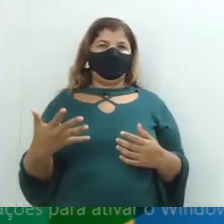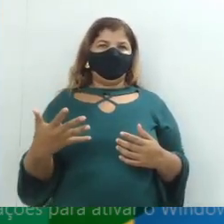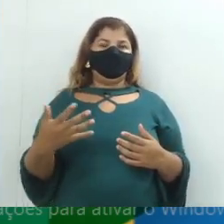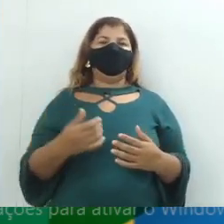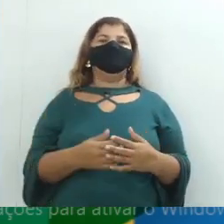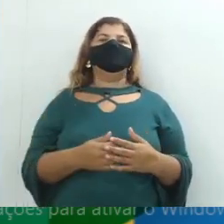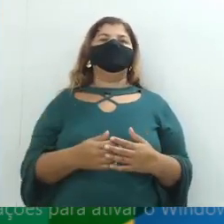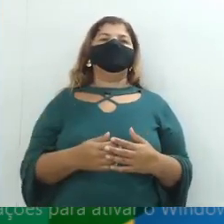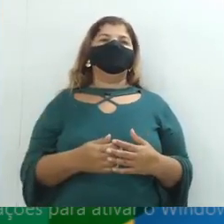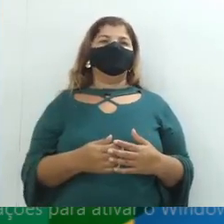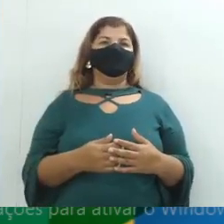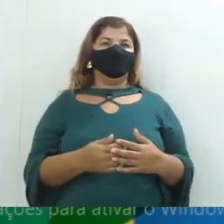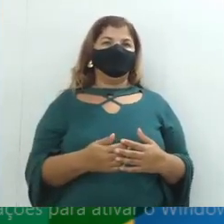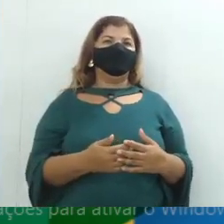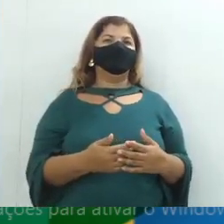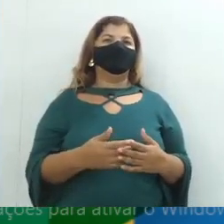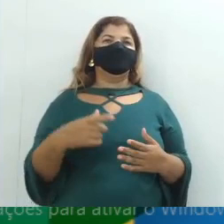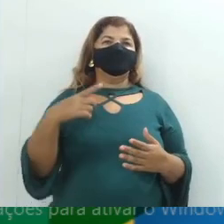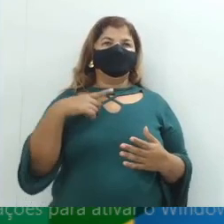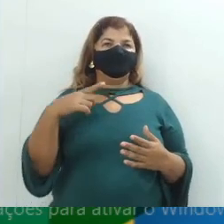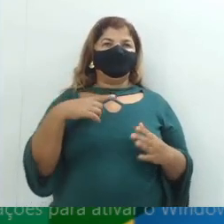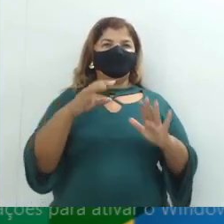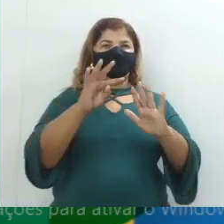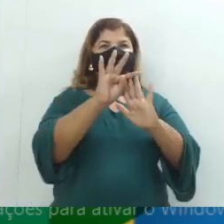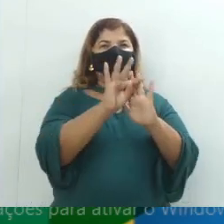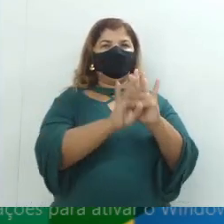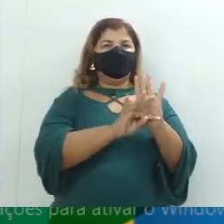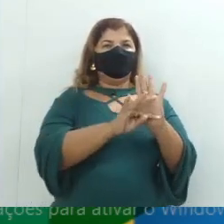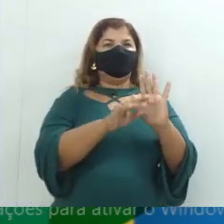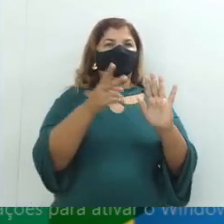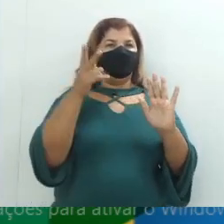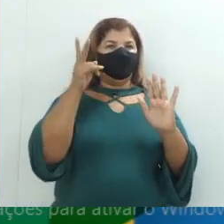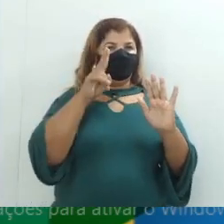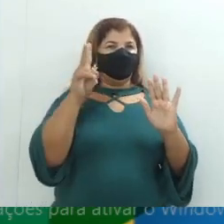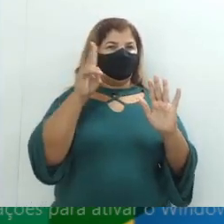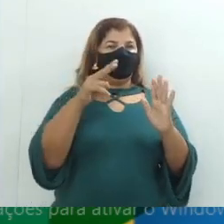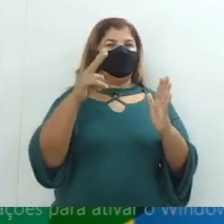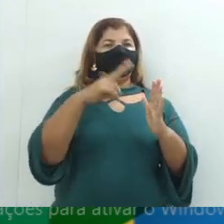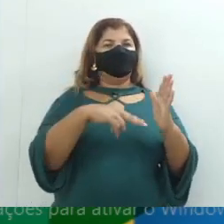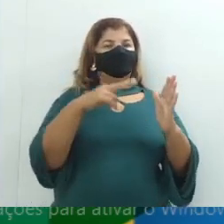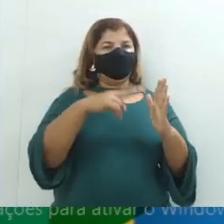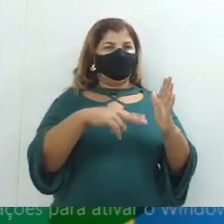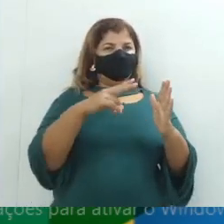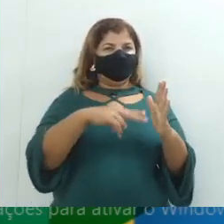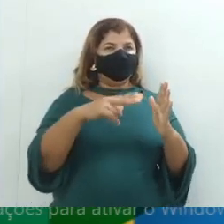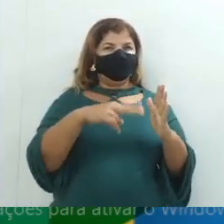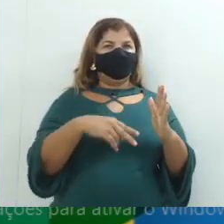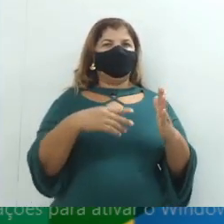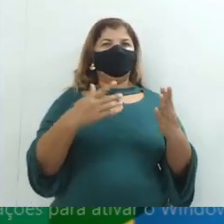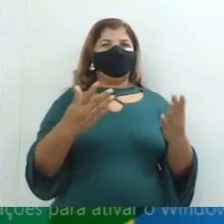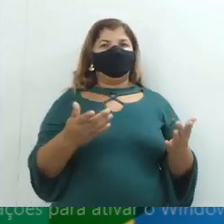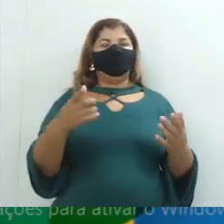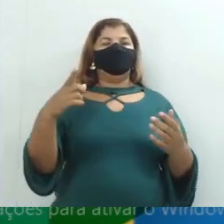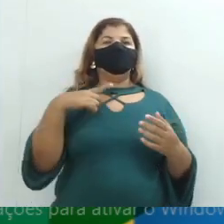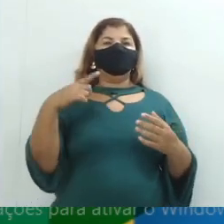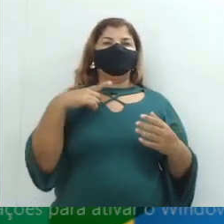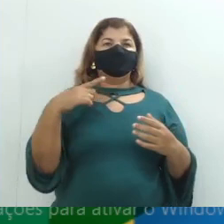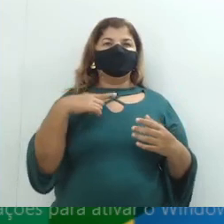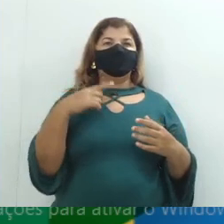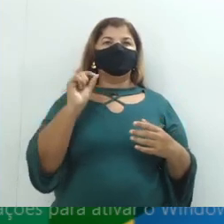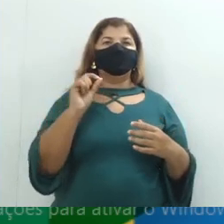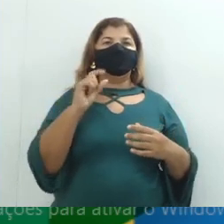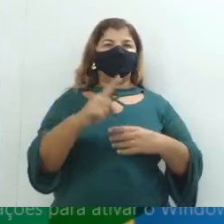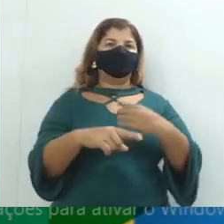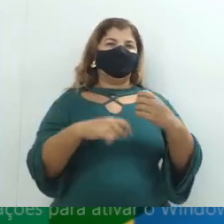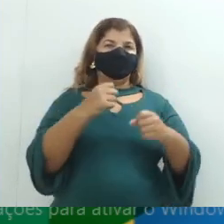1614. Então a gente, quando tem um texto em história, né, a gente dá uma relida nesse texto e se ater principalmente ao